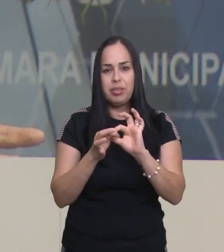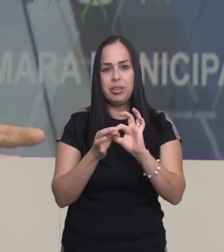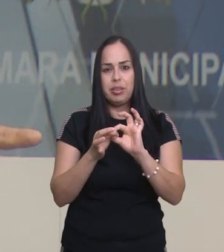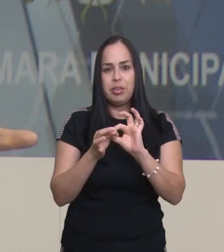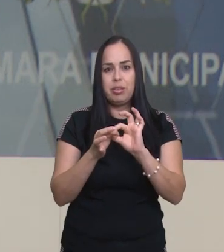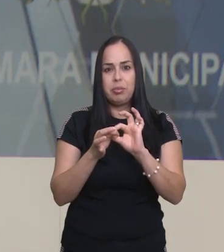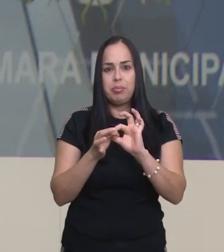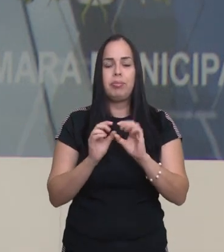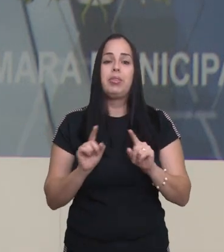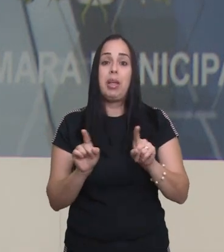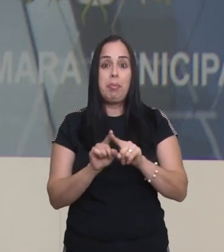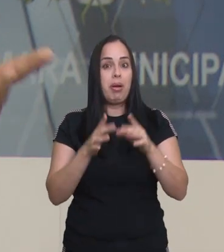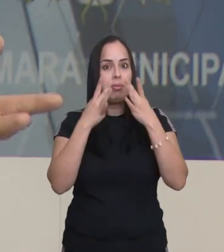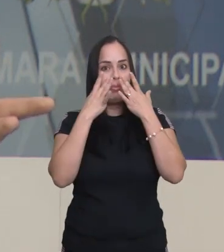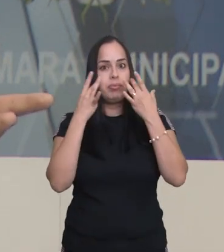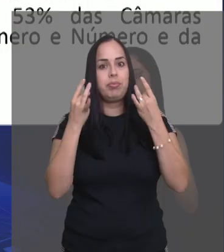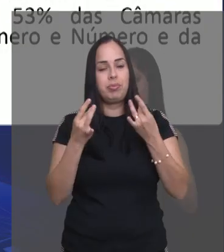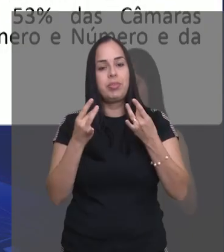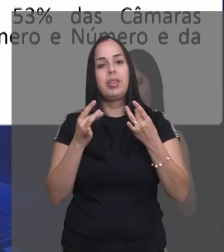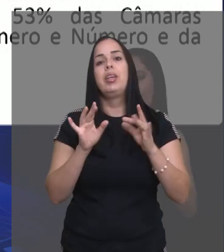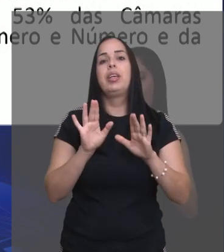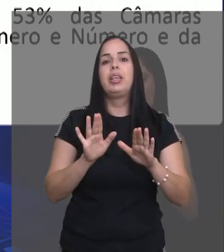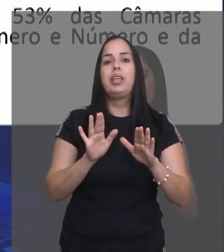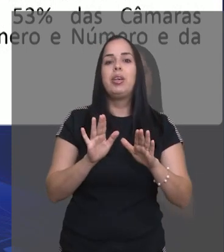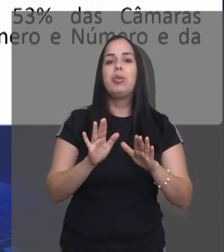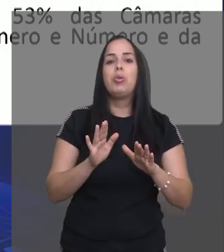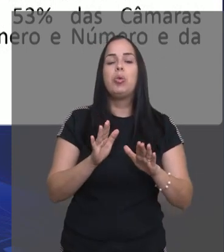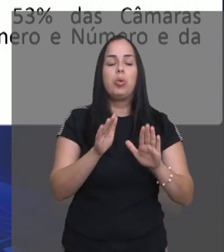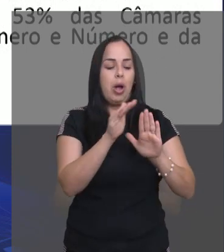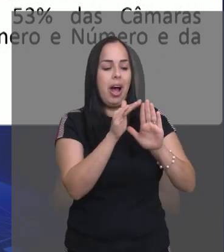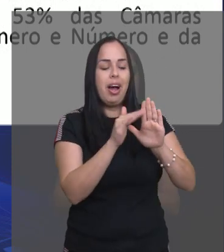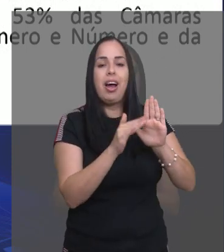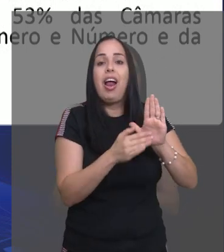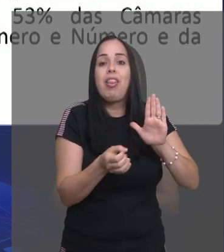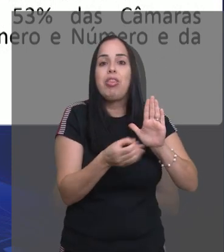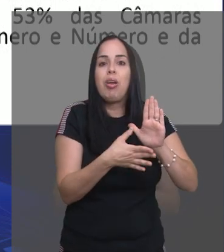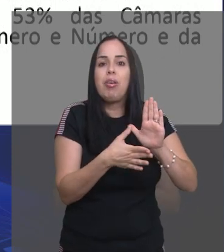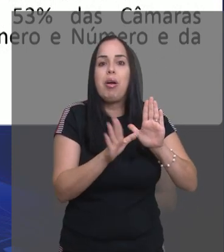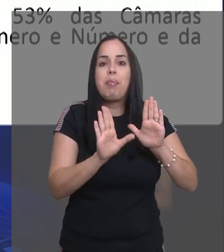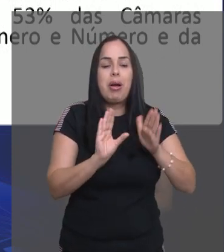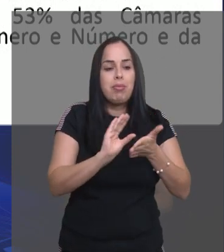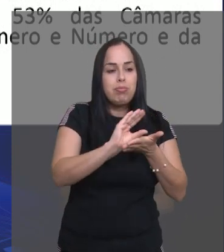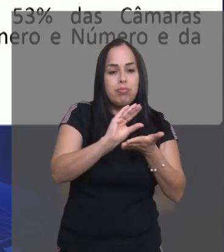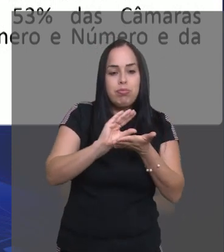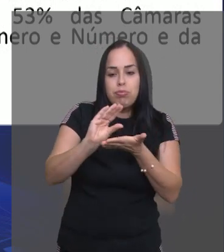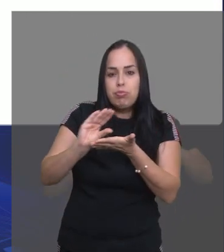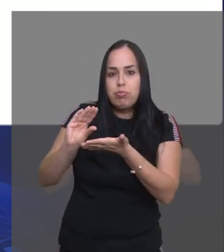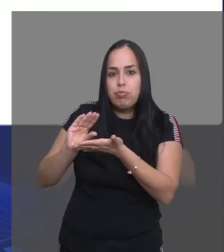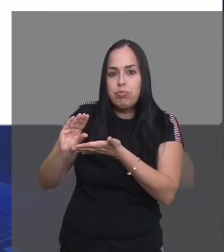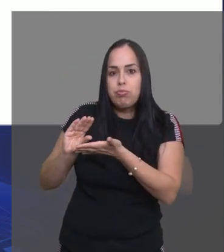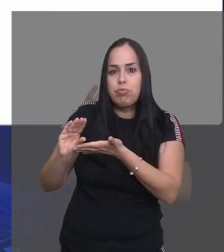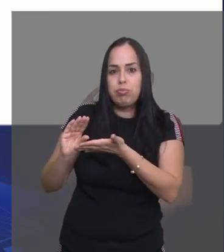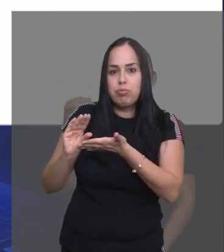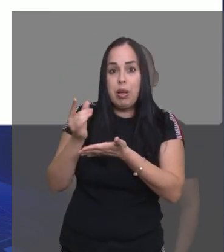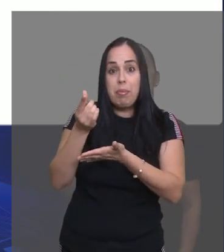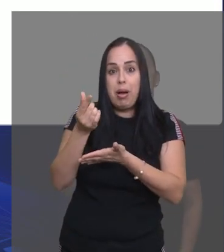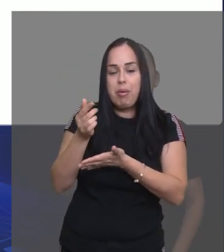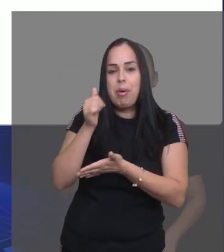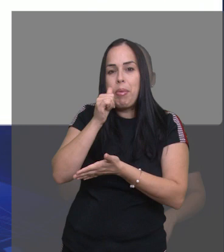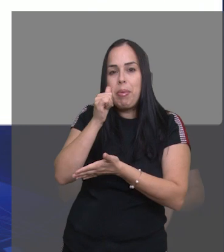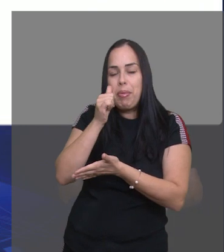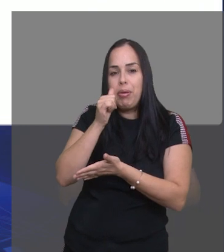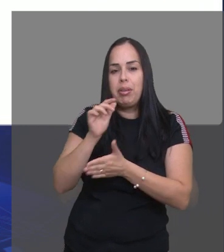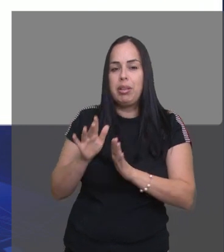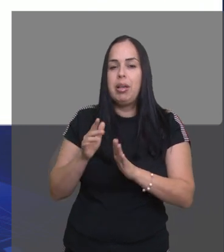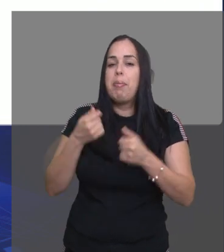A advogada também fez um alerta que, apesar deste novo modelo, a distribuição dos recursos para as mulheres pelos partidos, que é de